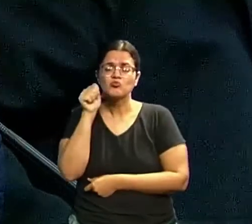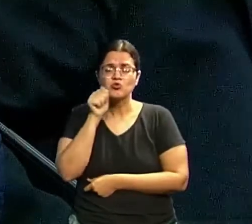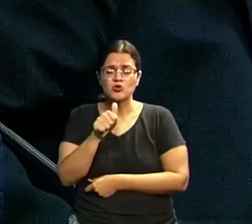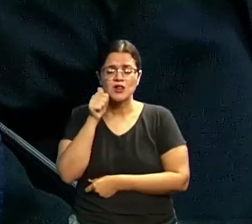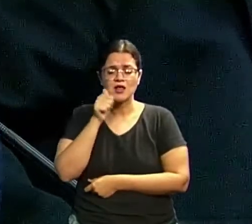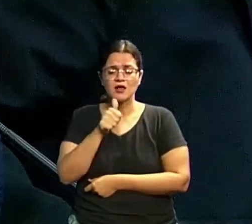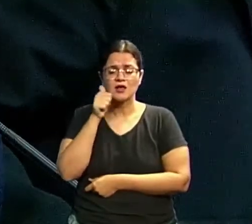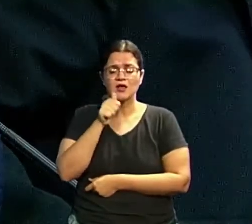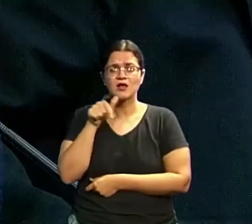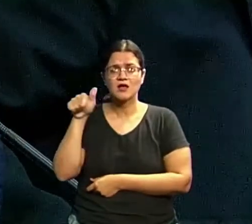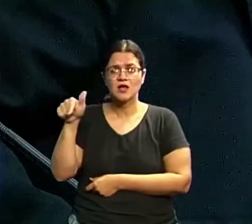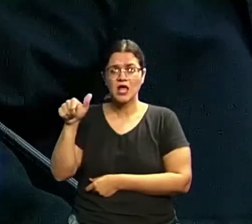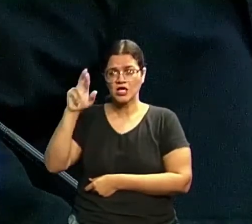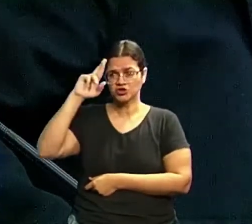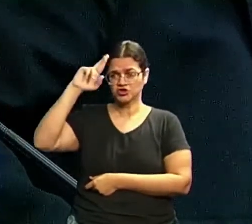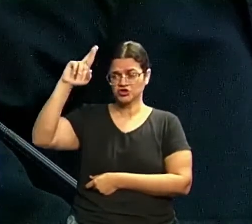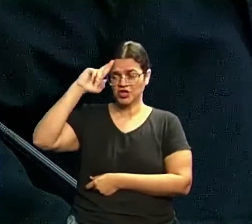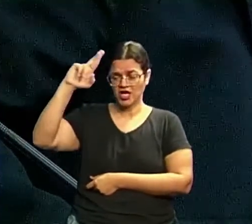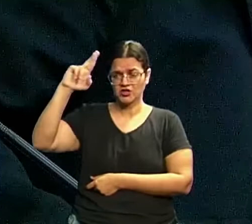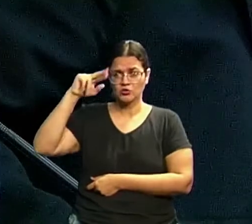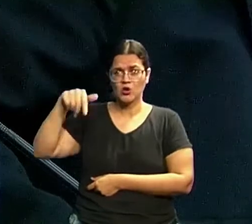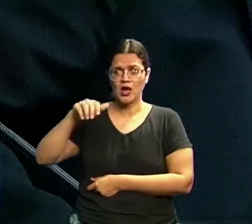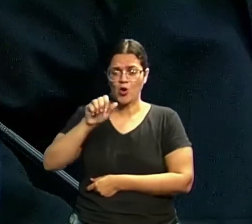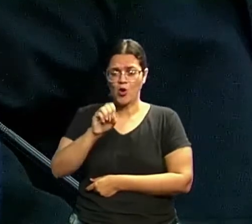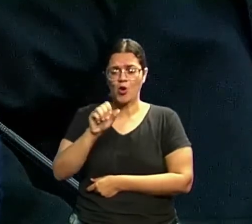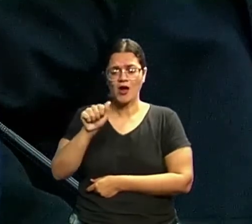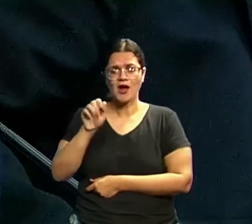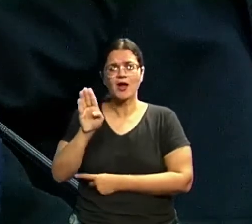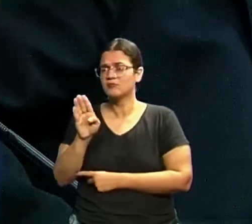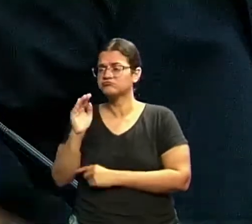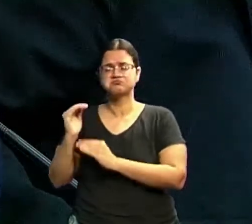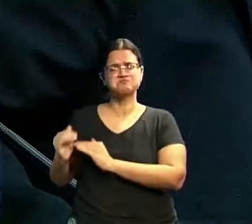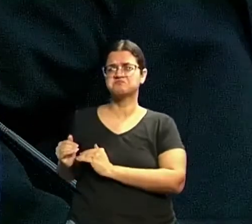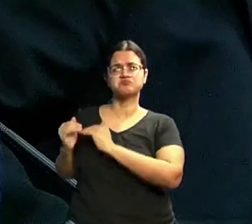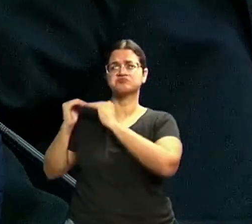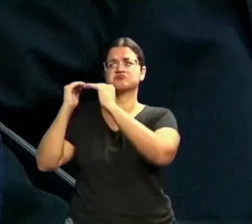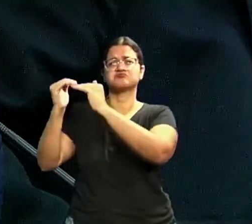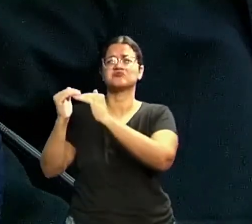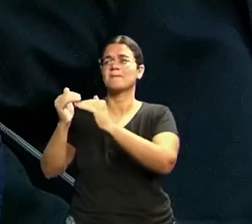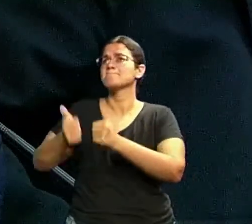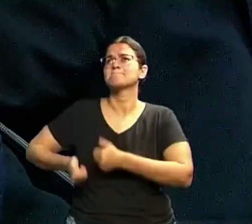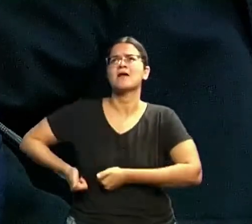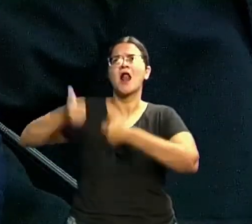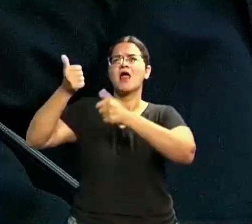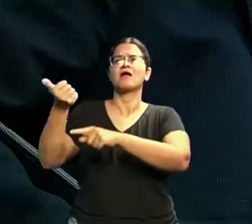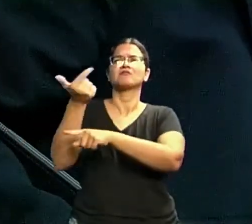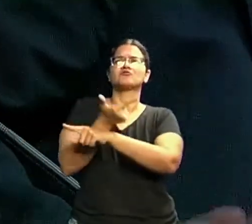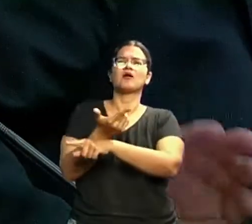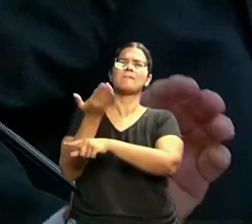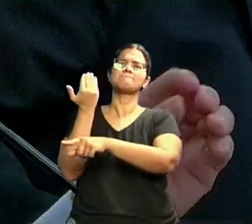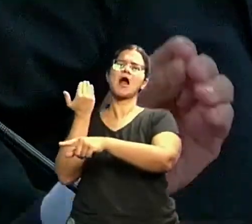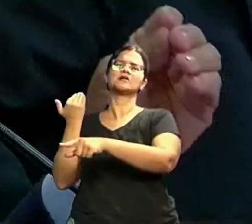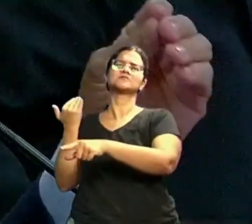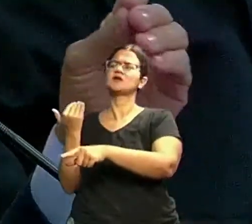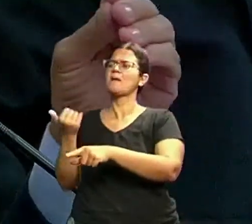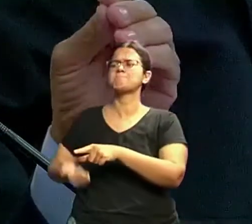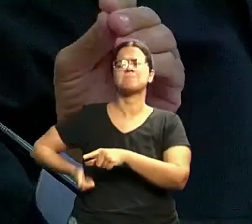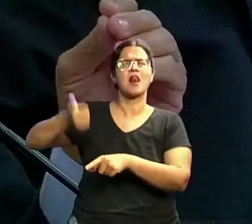femininas, na direção da OAB, supera das outras gestões. Então veja